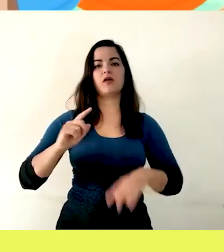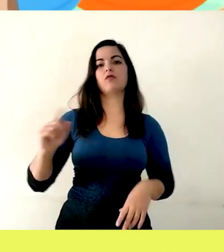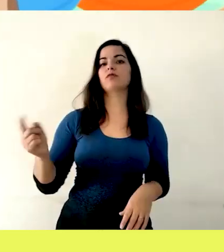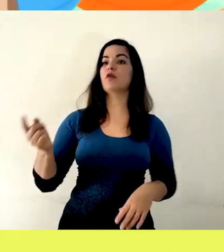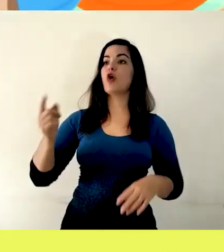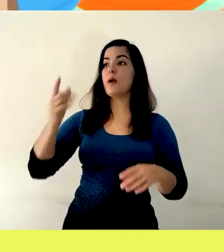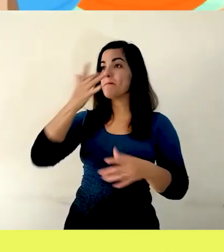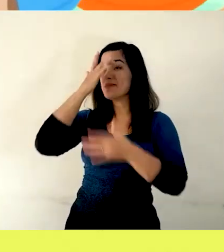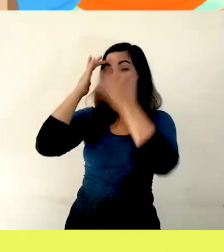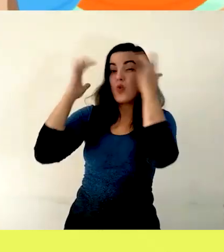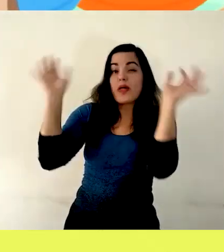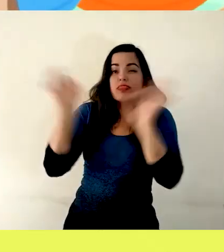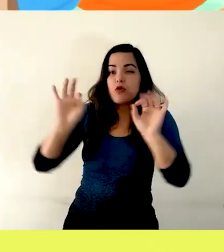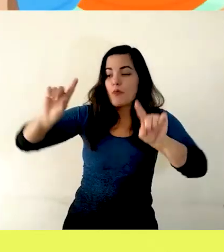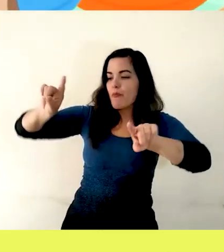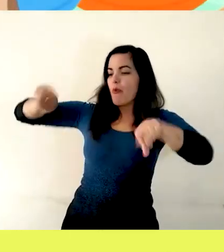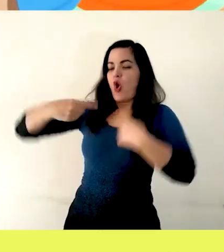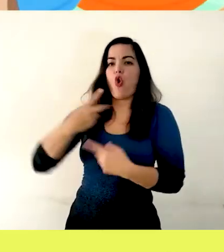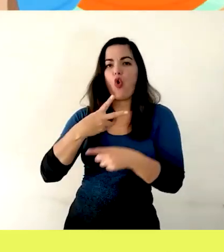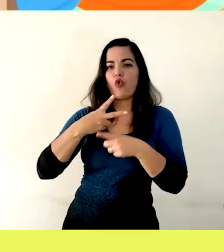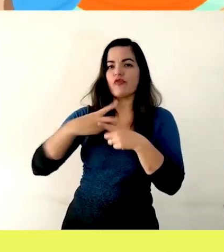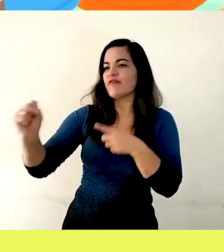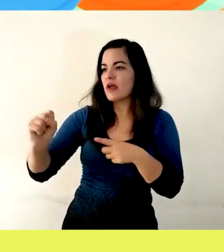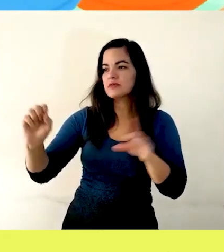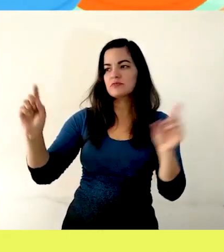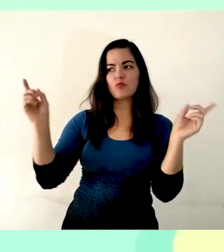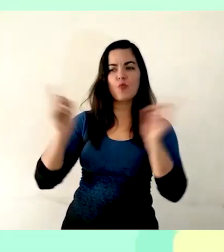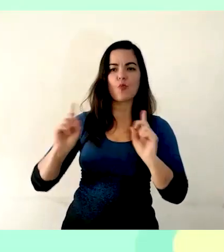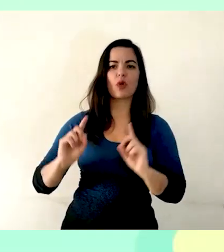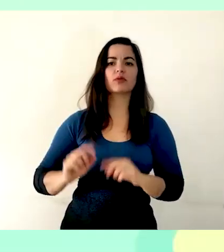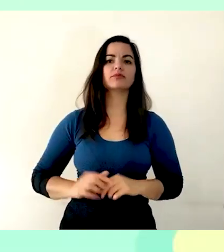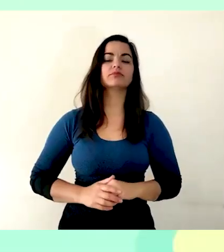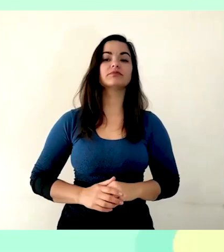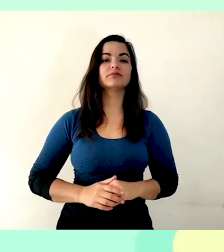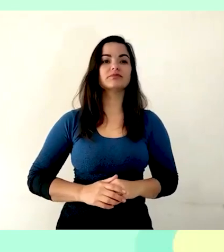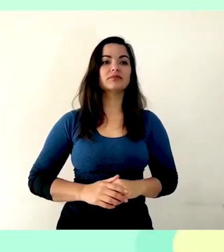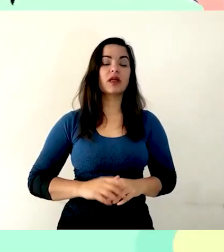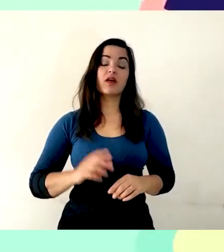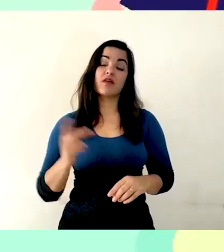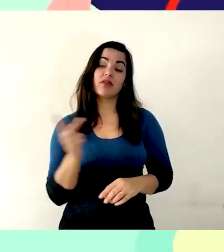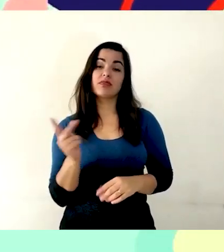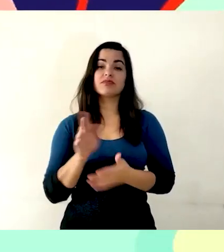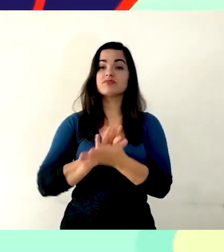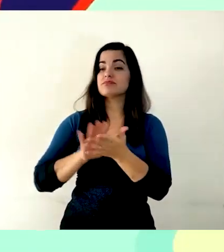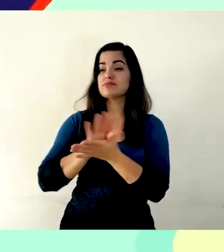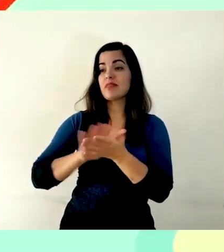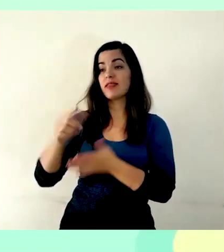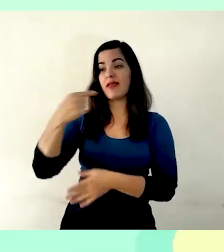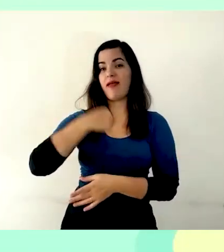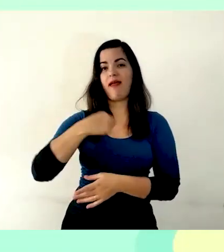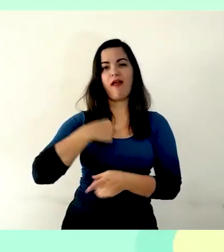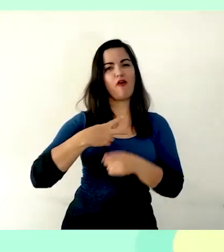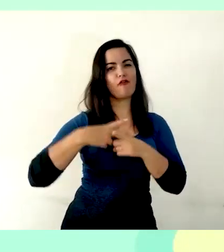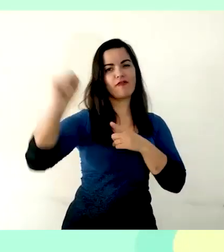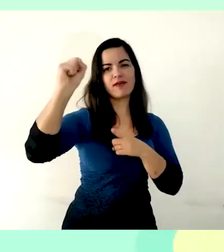Não mesmo, Cláudio. Ninguém consegue vencer o meu super piloto. Nenhum dos dois.